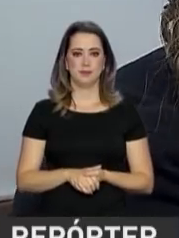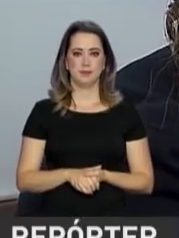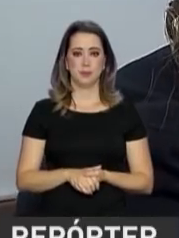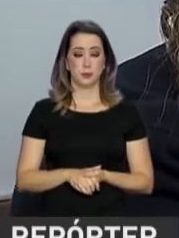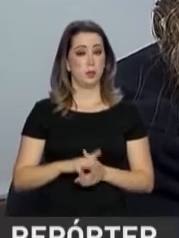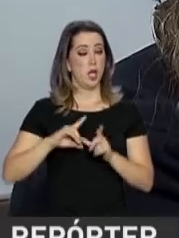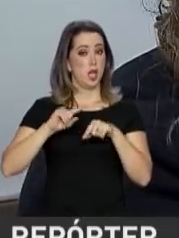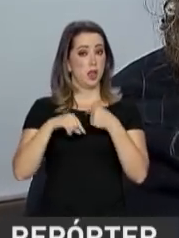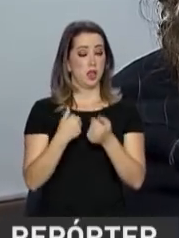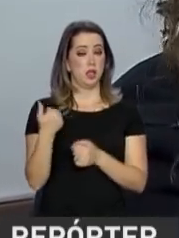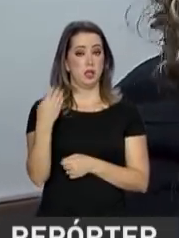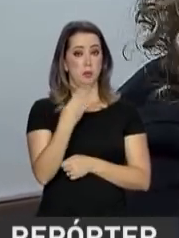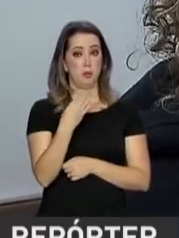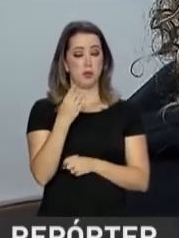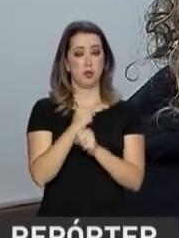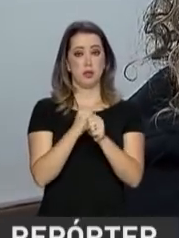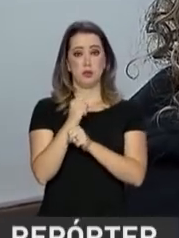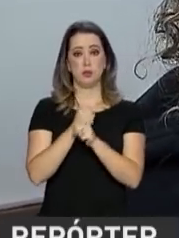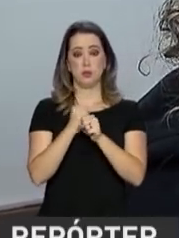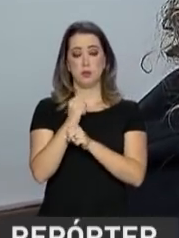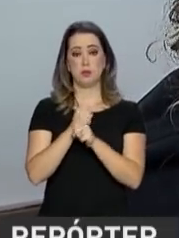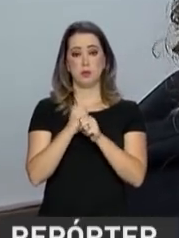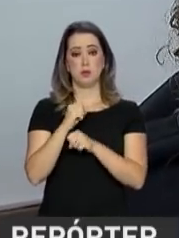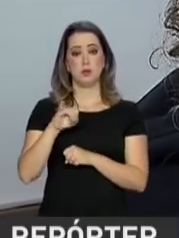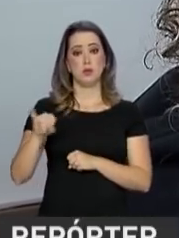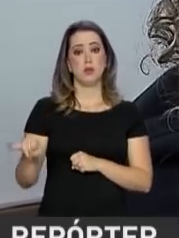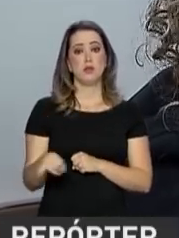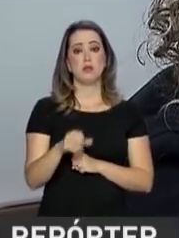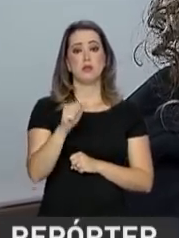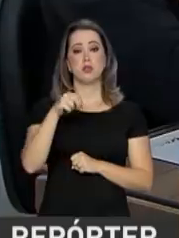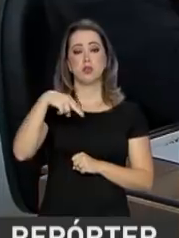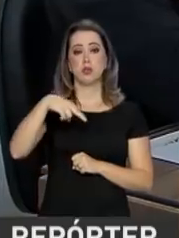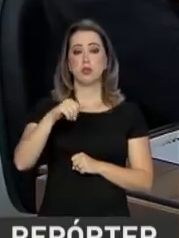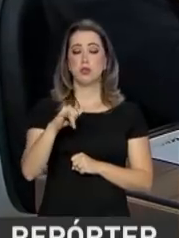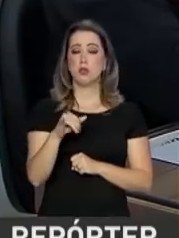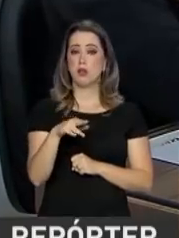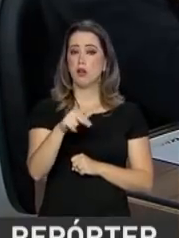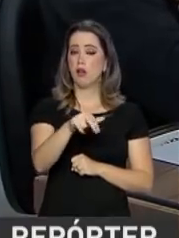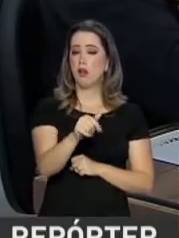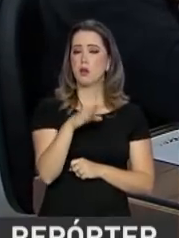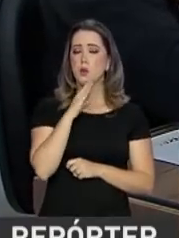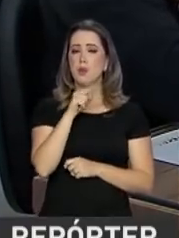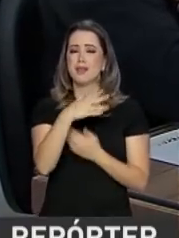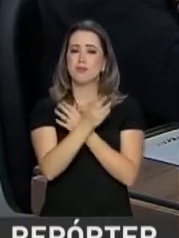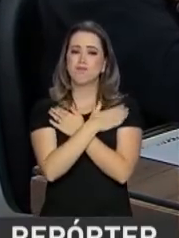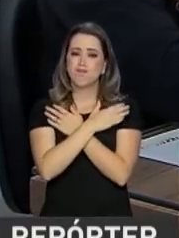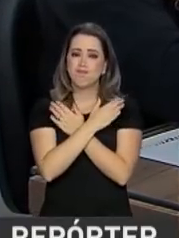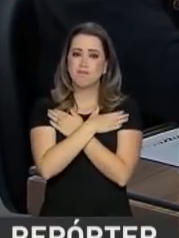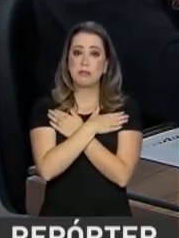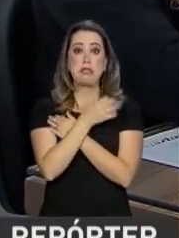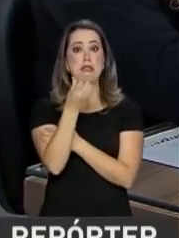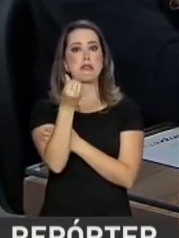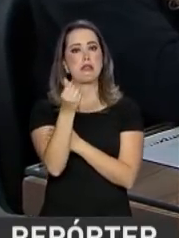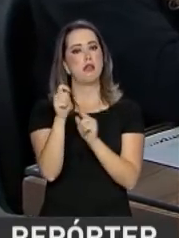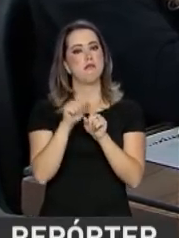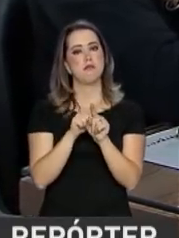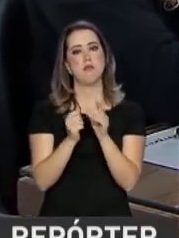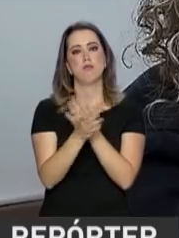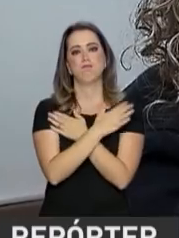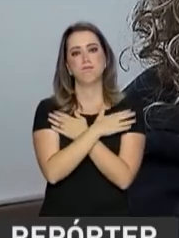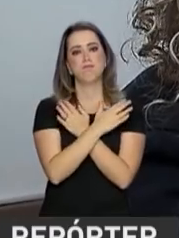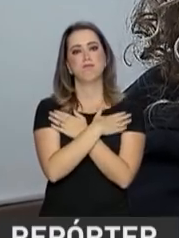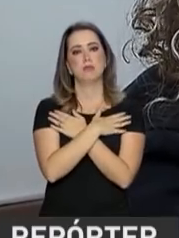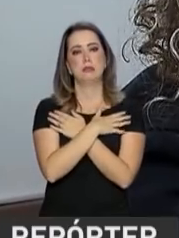depois de 14 anos janaína conheceu o desemprego foram seis meses que pra ela representaram uma